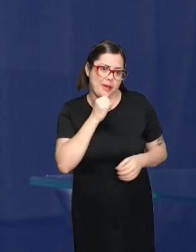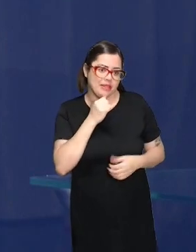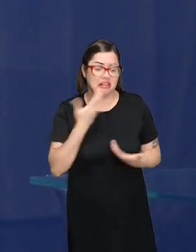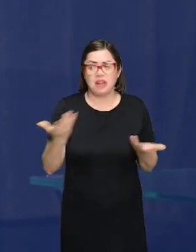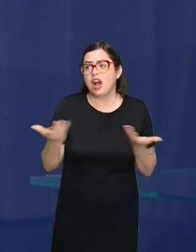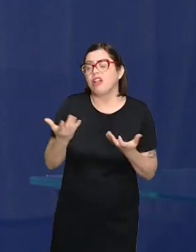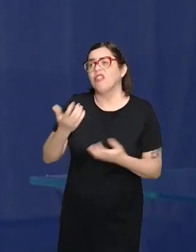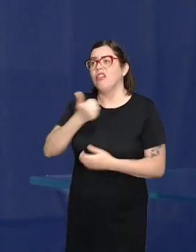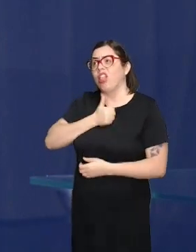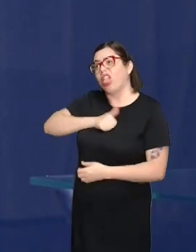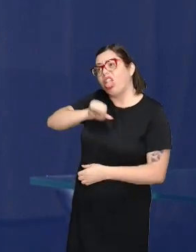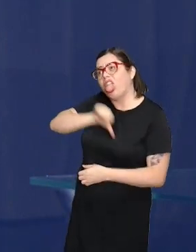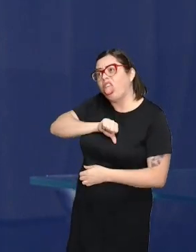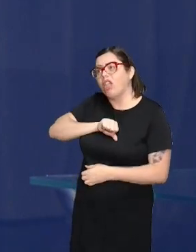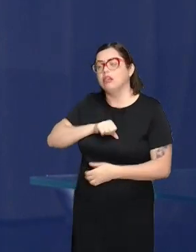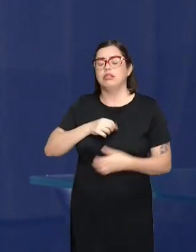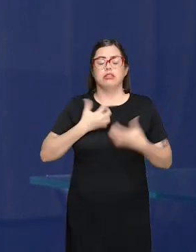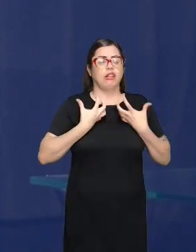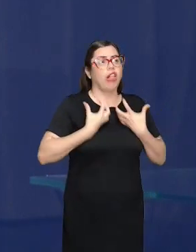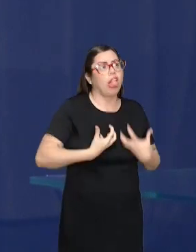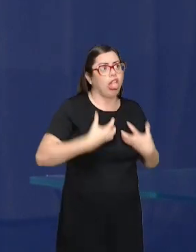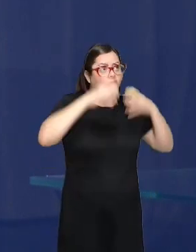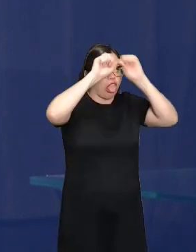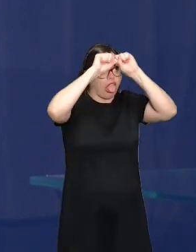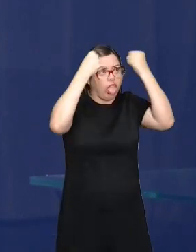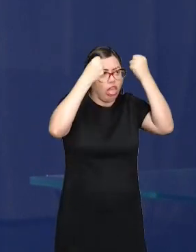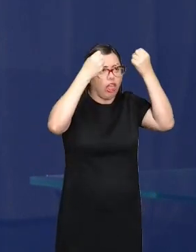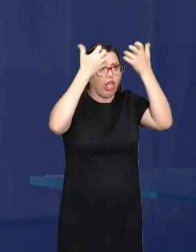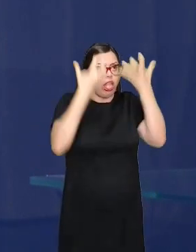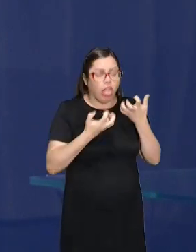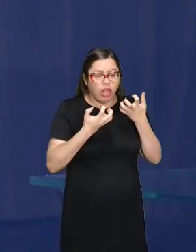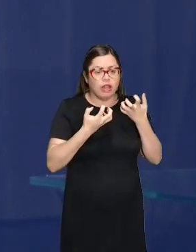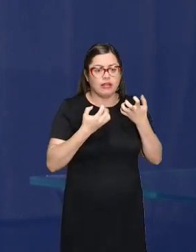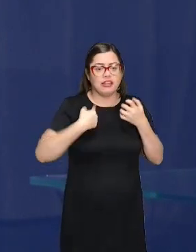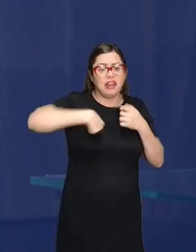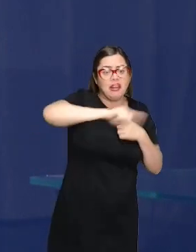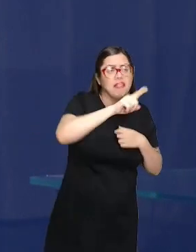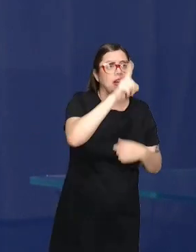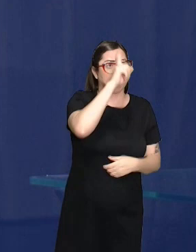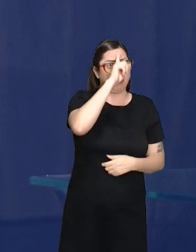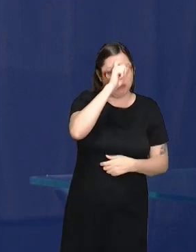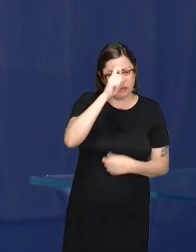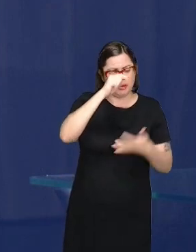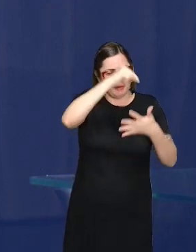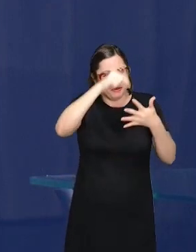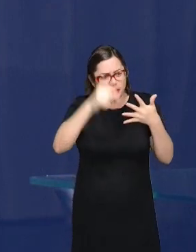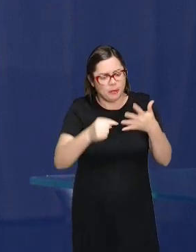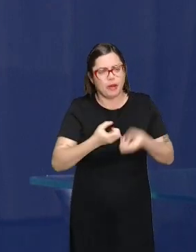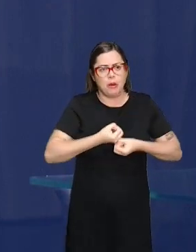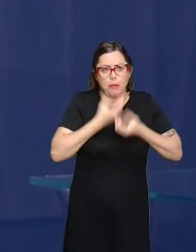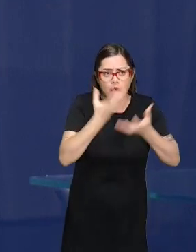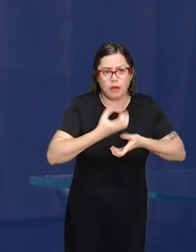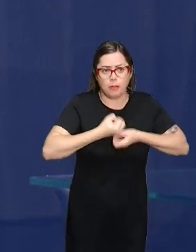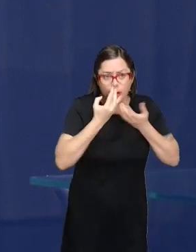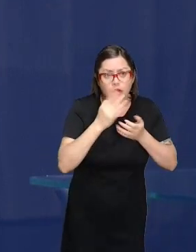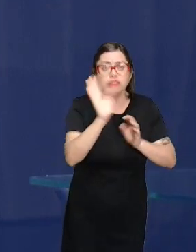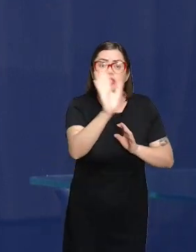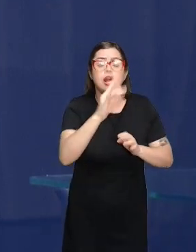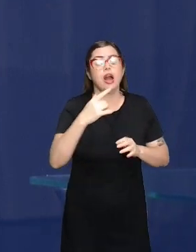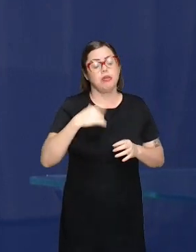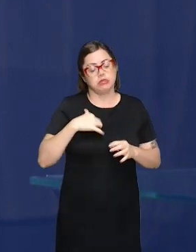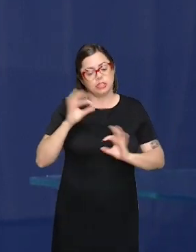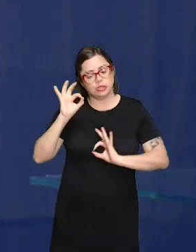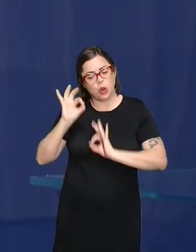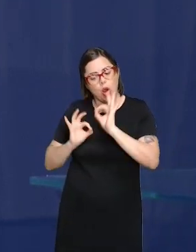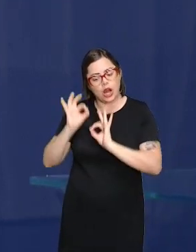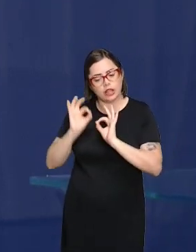ou você teve um burnout, ou você foi parar no hospital. A gente está aprendendo a usar também de uma forma editada. Mas eu acho